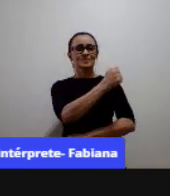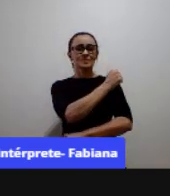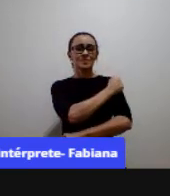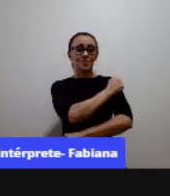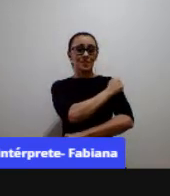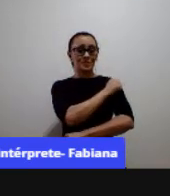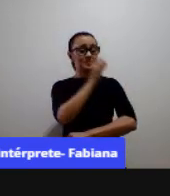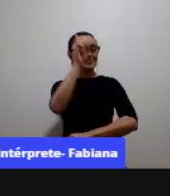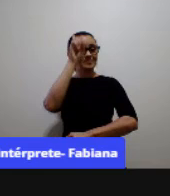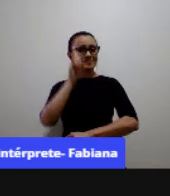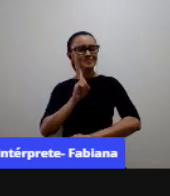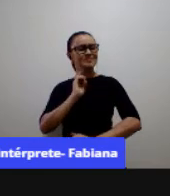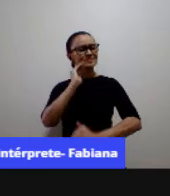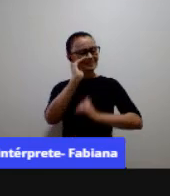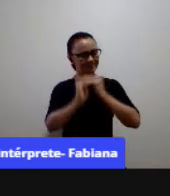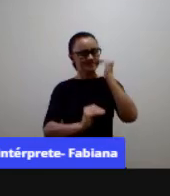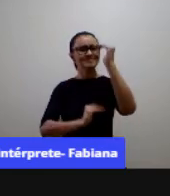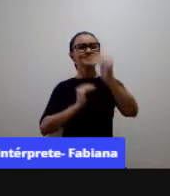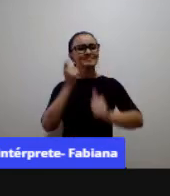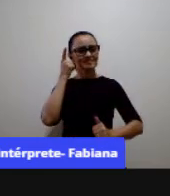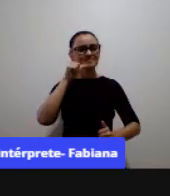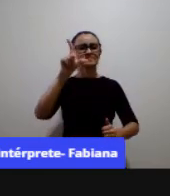né? No próximo slide,